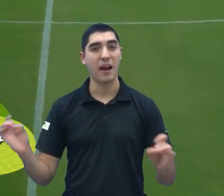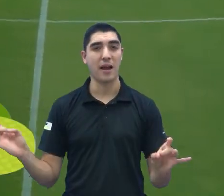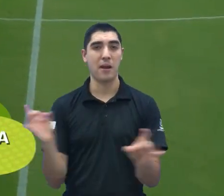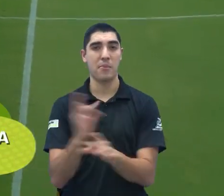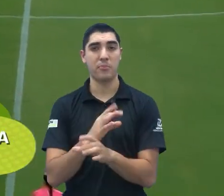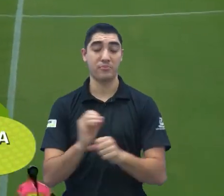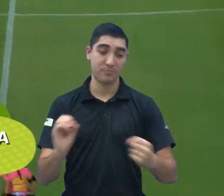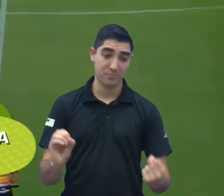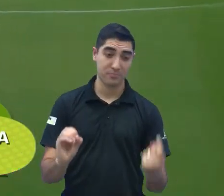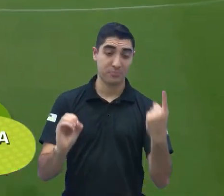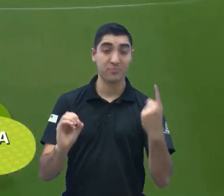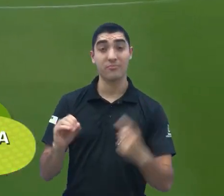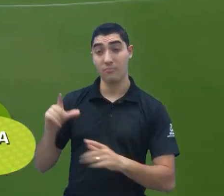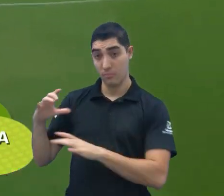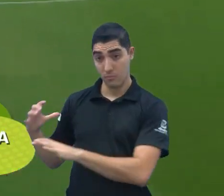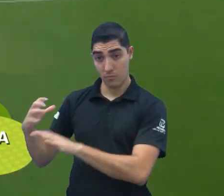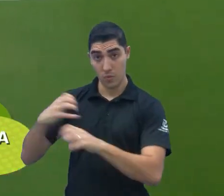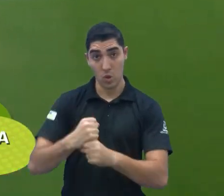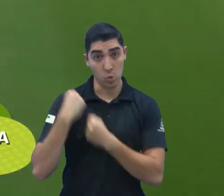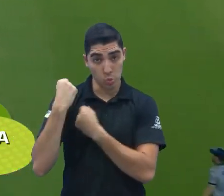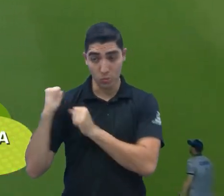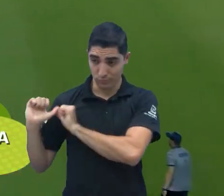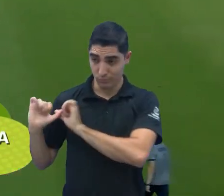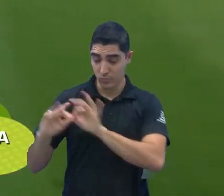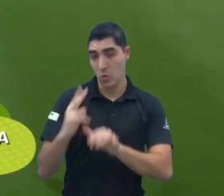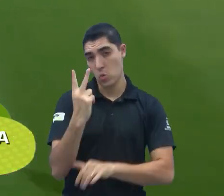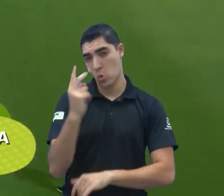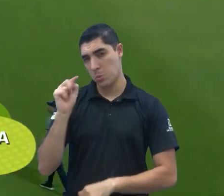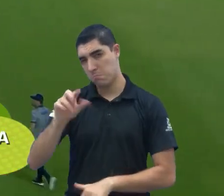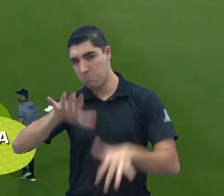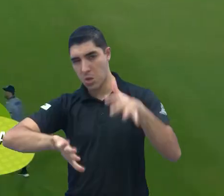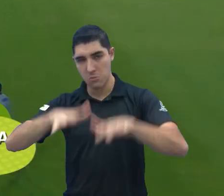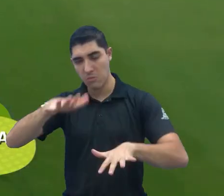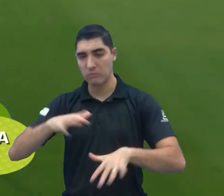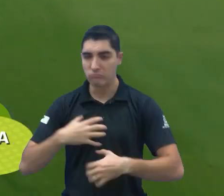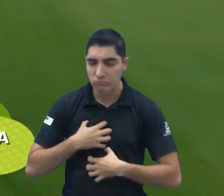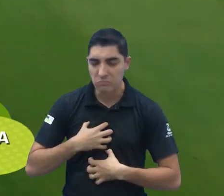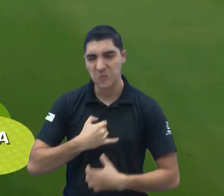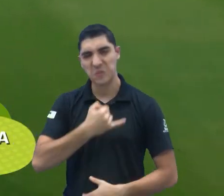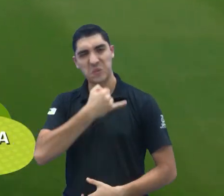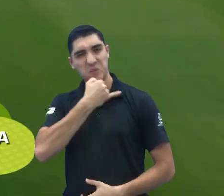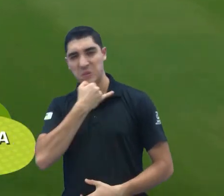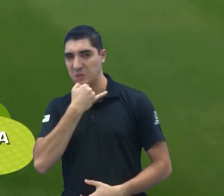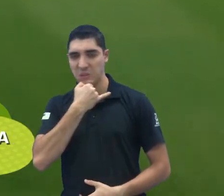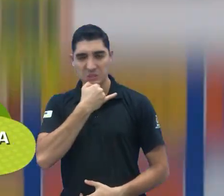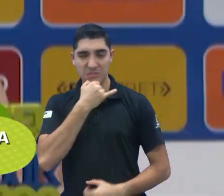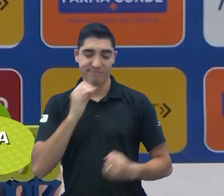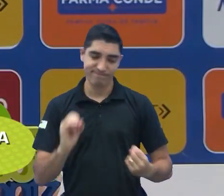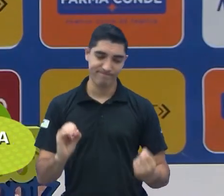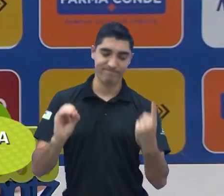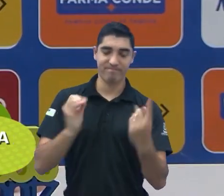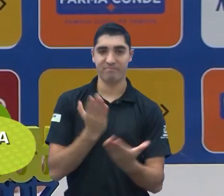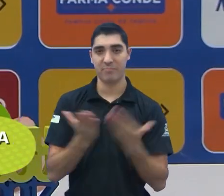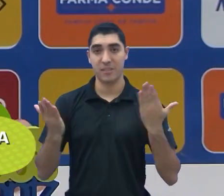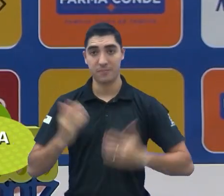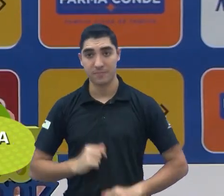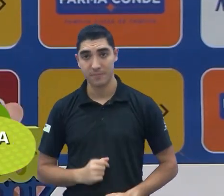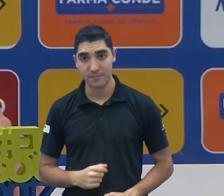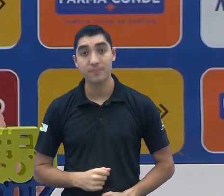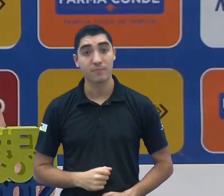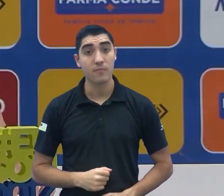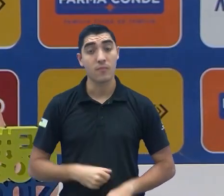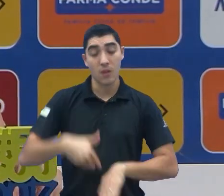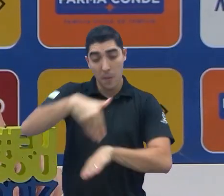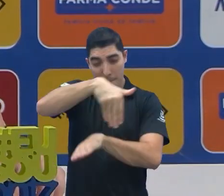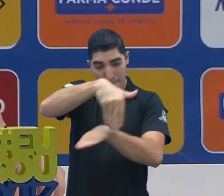de mais de 2.000 torcedores presentes. São José 0, Juventus 1. O nosso meio-campo no primeiro tempo foi muito